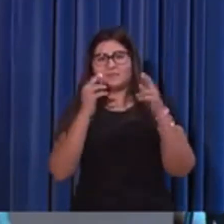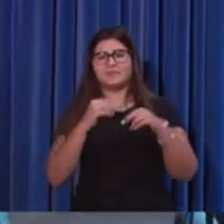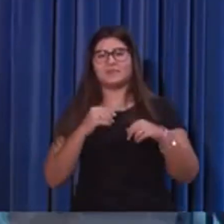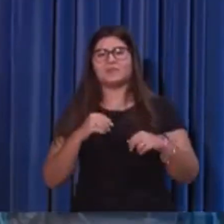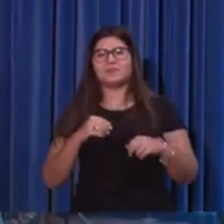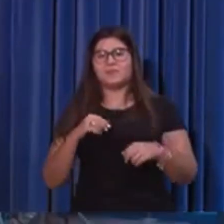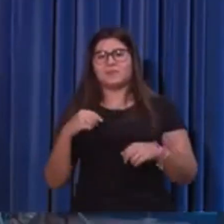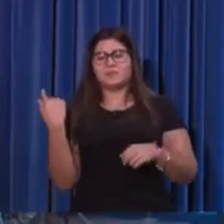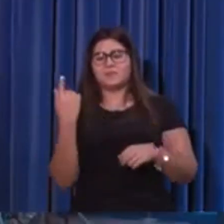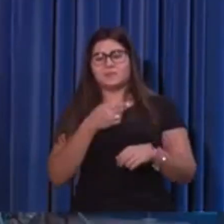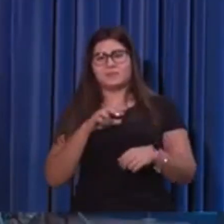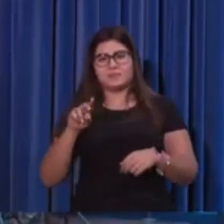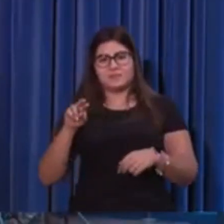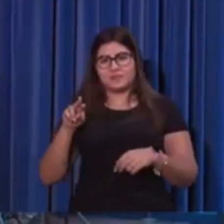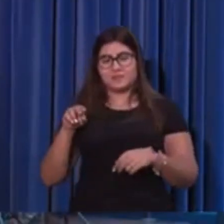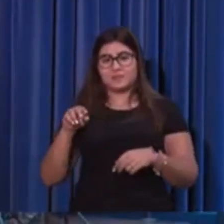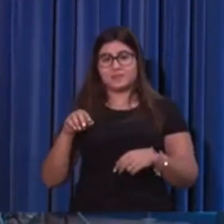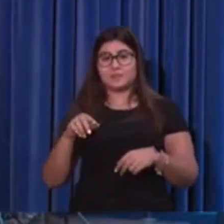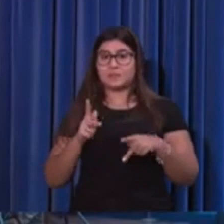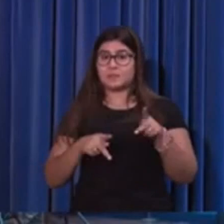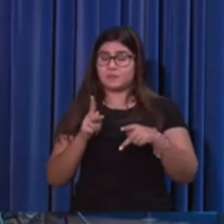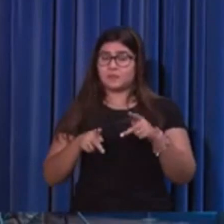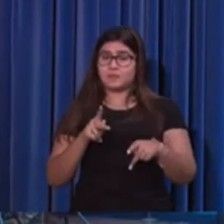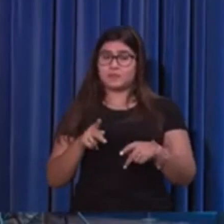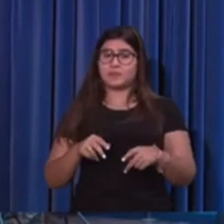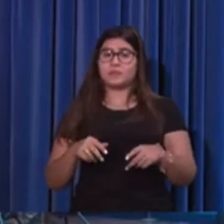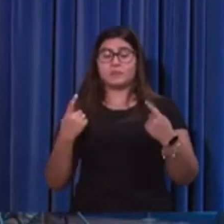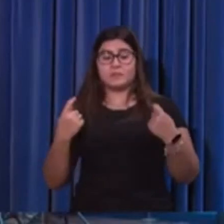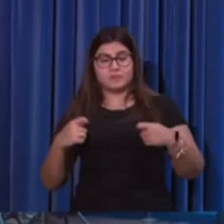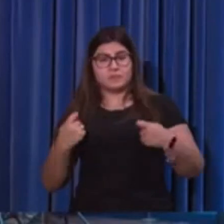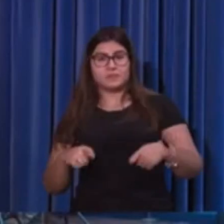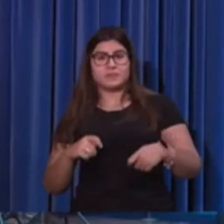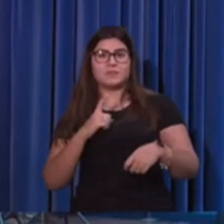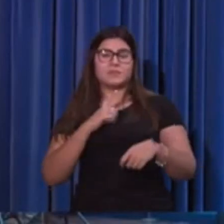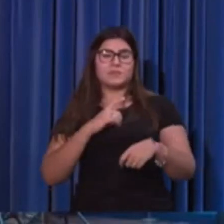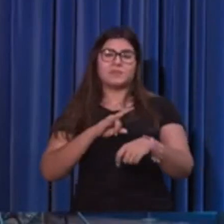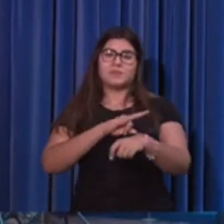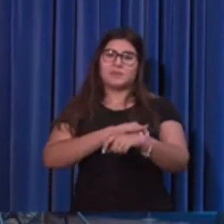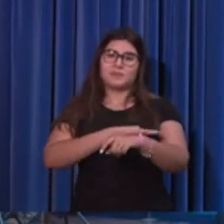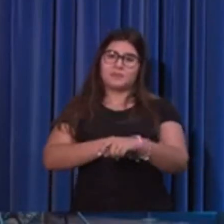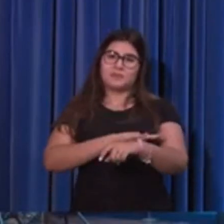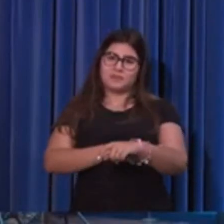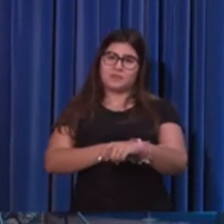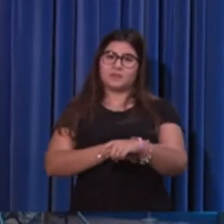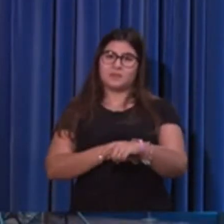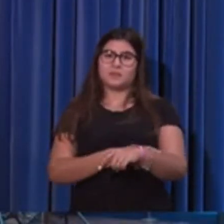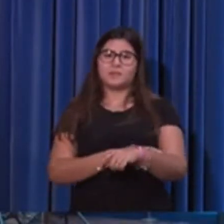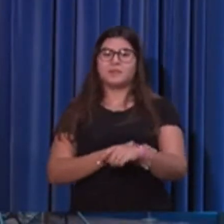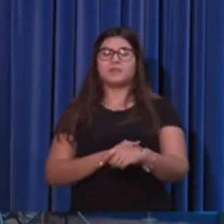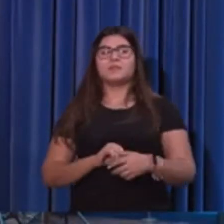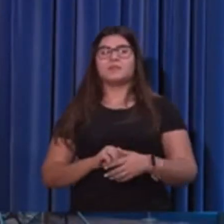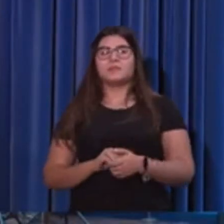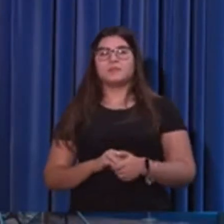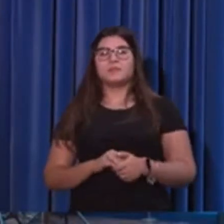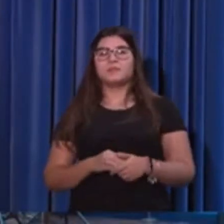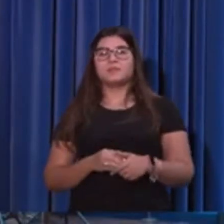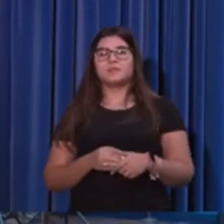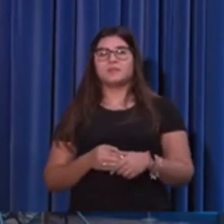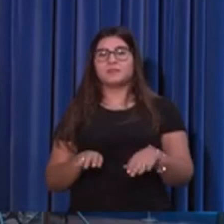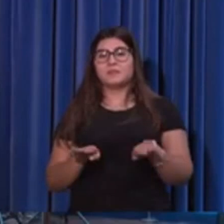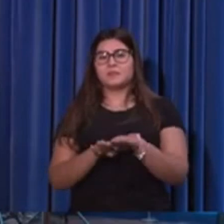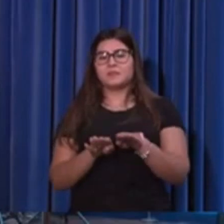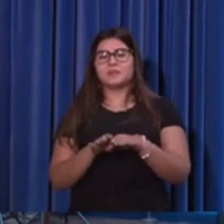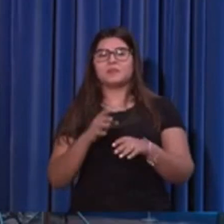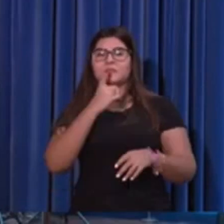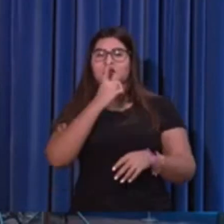irmãos. Para quem precisar, nós temos banheiro masculino e feminino dos dois lados, tá? Também água,